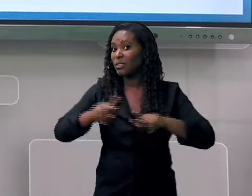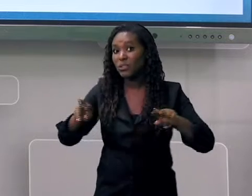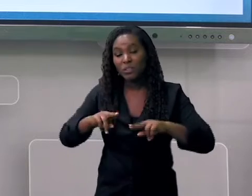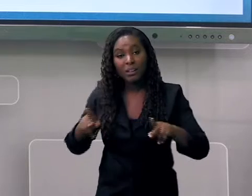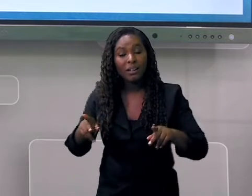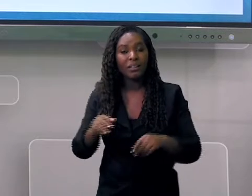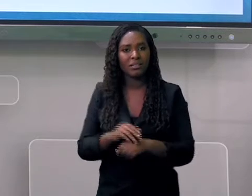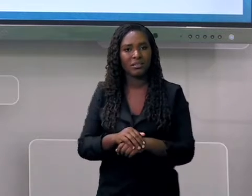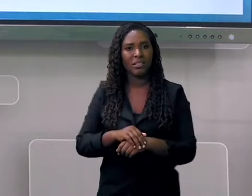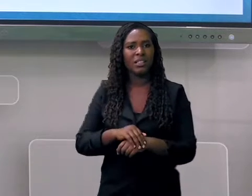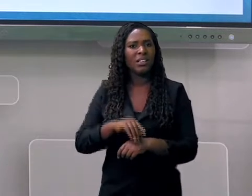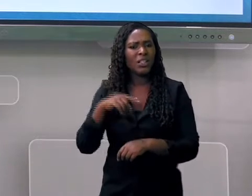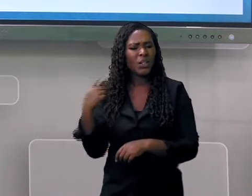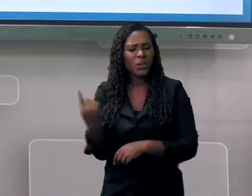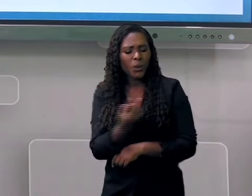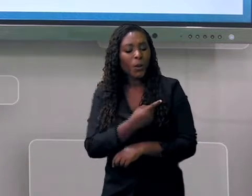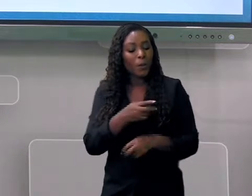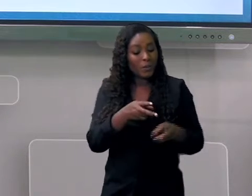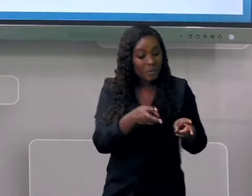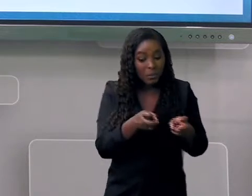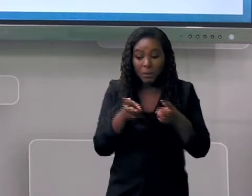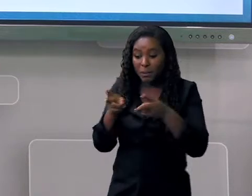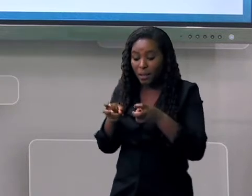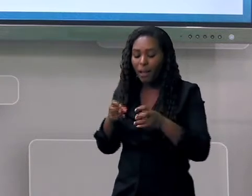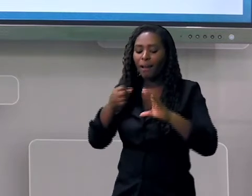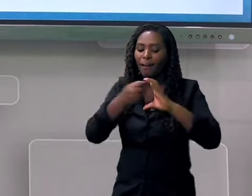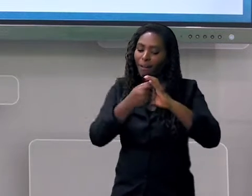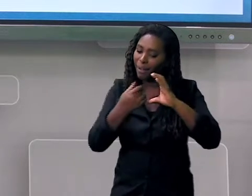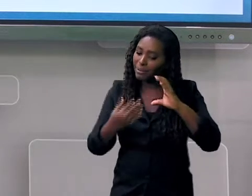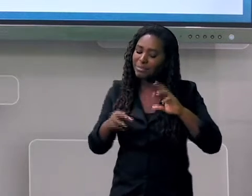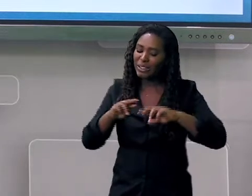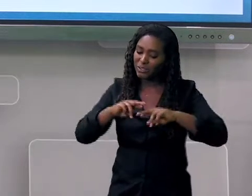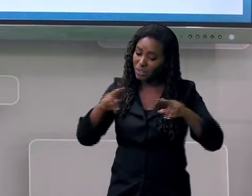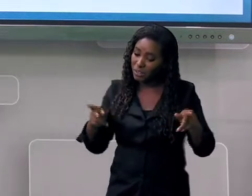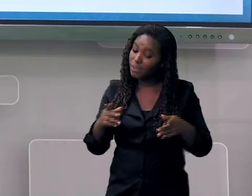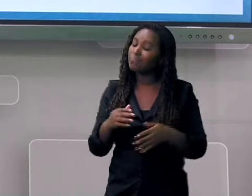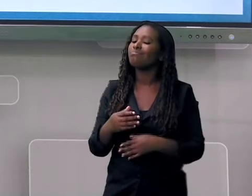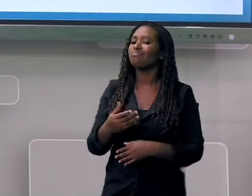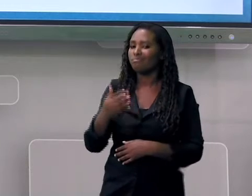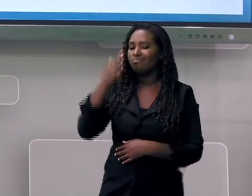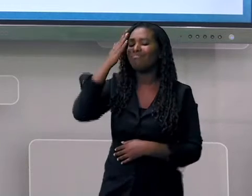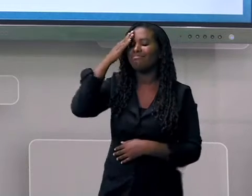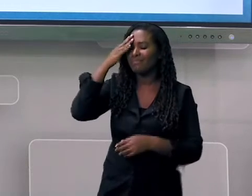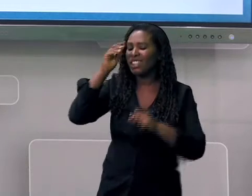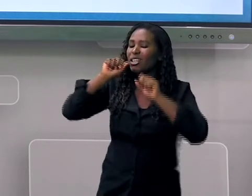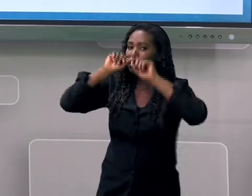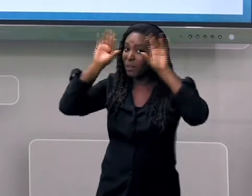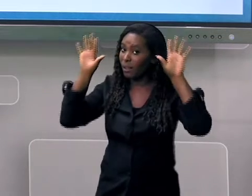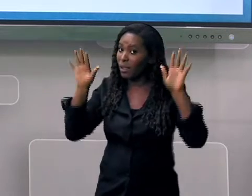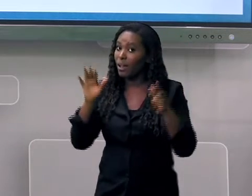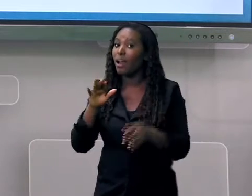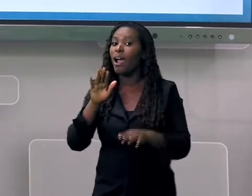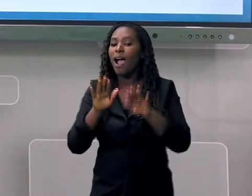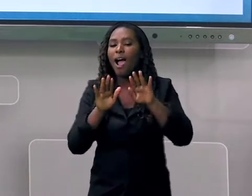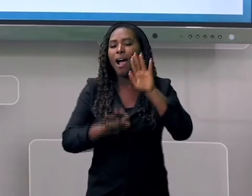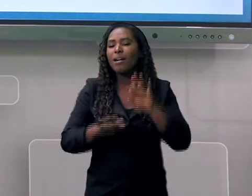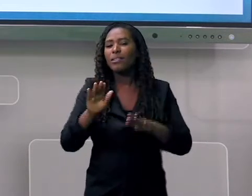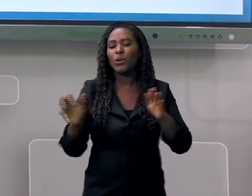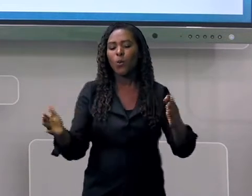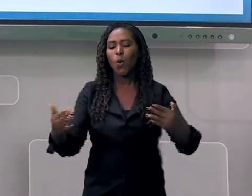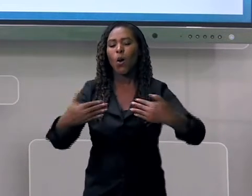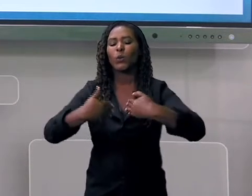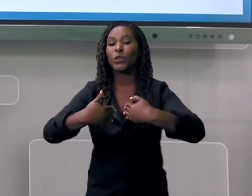claro. Podem existir aí desde casos mais leves, em que o autista tem algumas dificuldades para interagir com